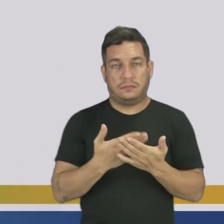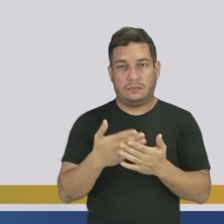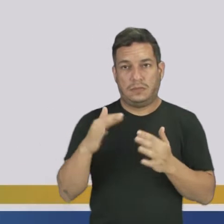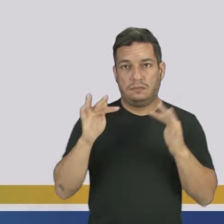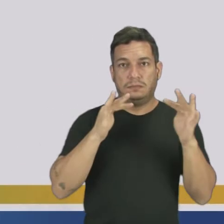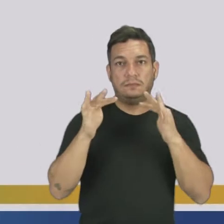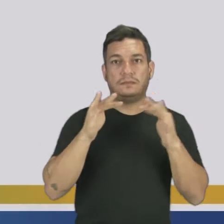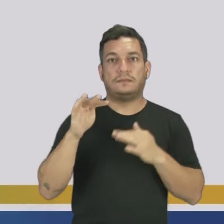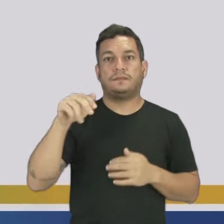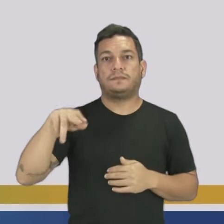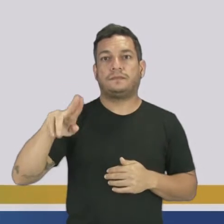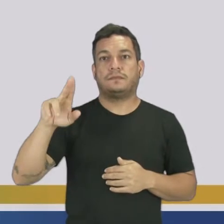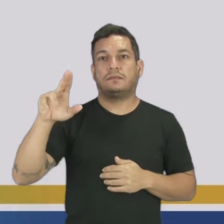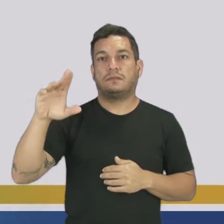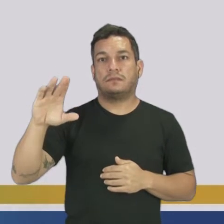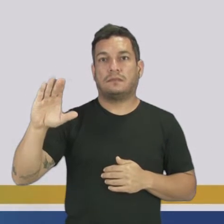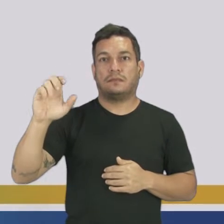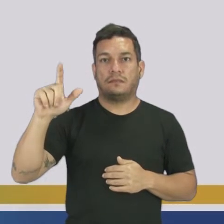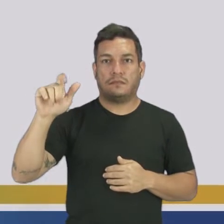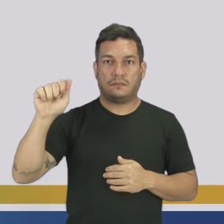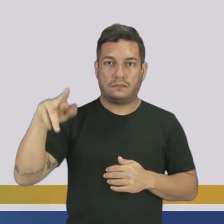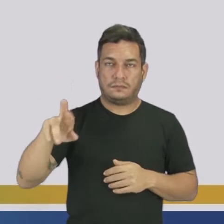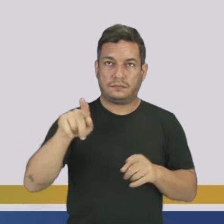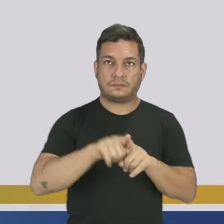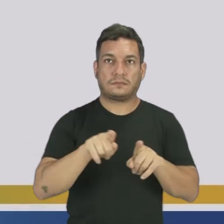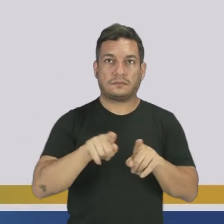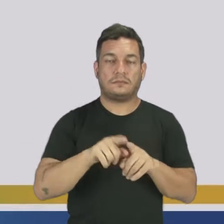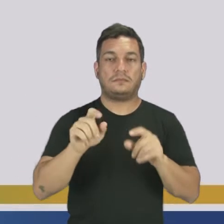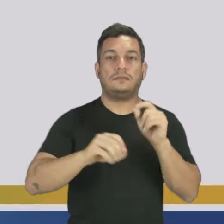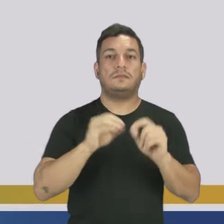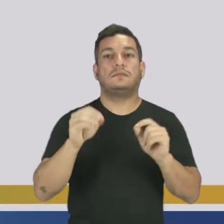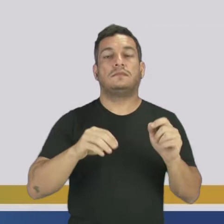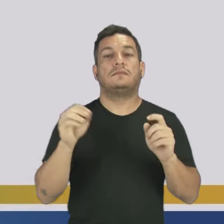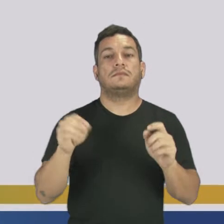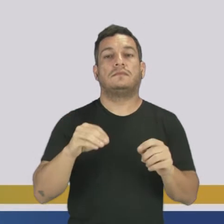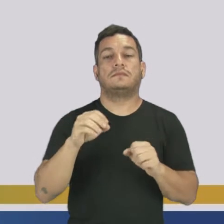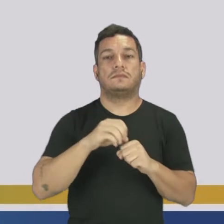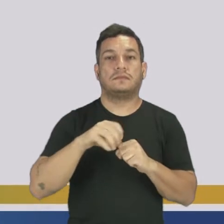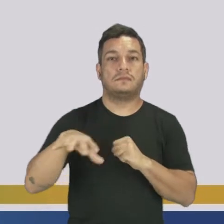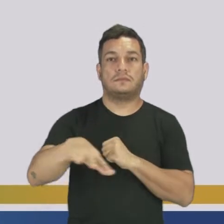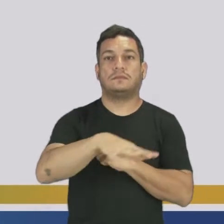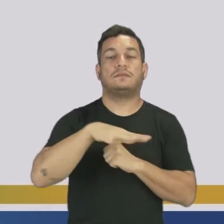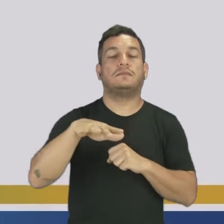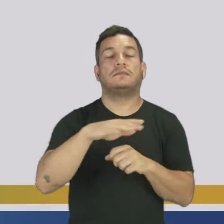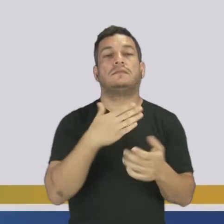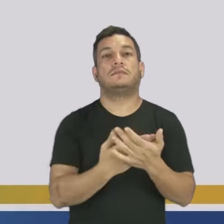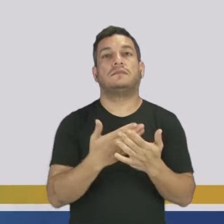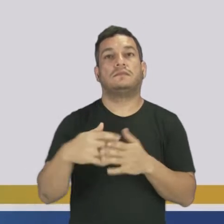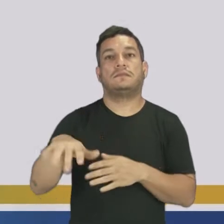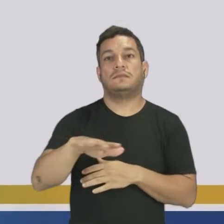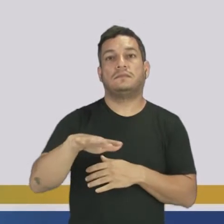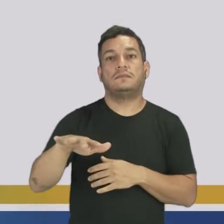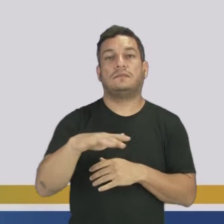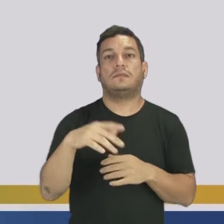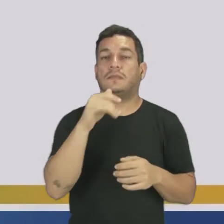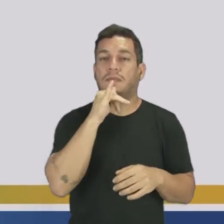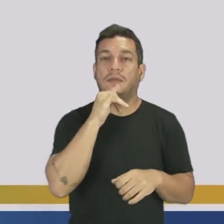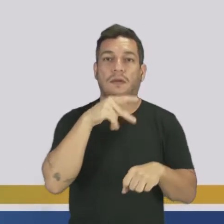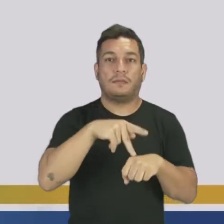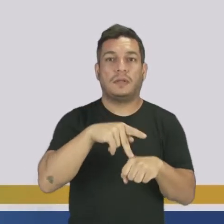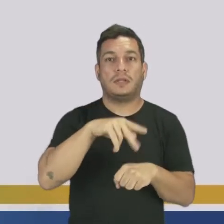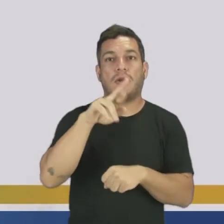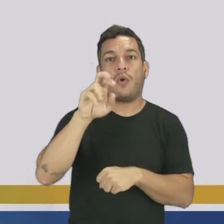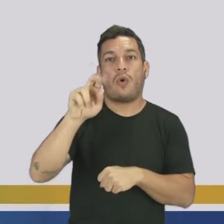no meio ambiente, sim. A física nuclear também é largamente aplicada aos estudos de meio ambiente. A gente tem, por exemplo, nas rochas,